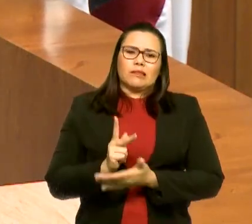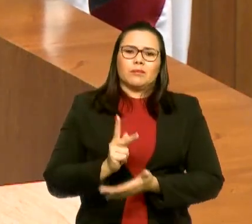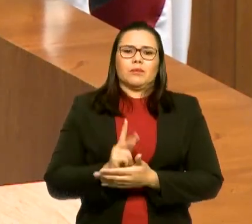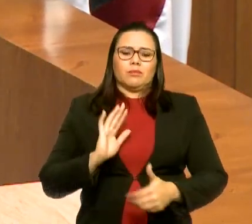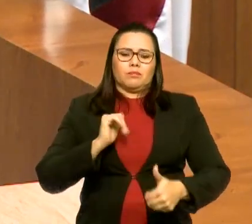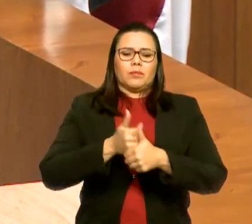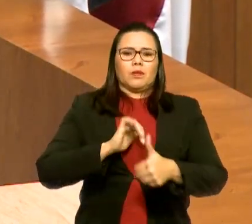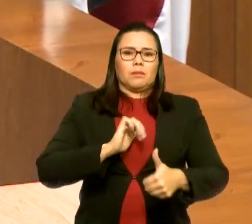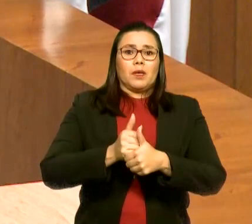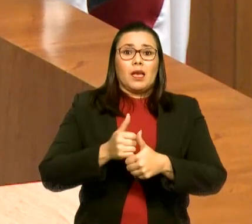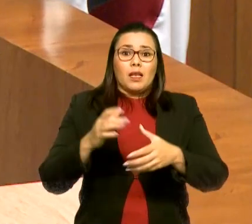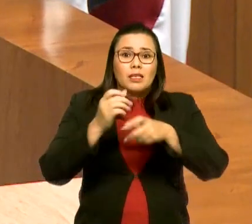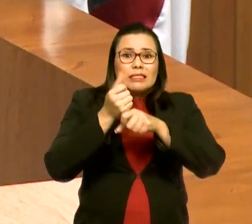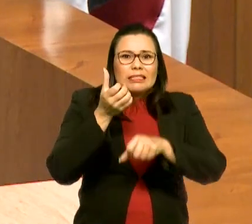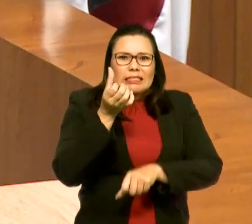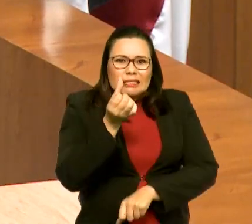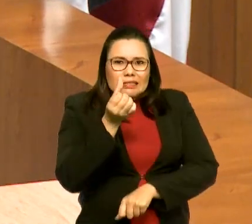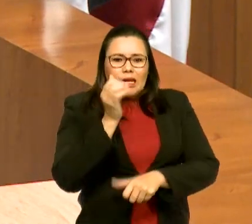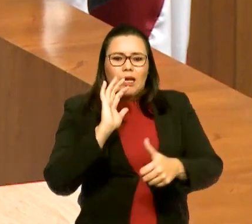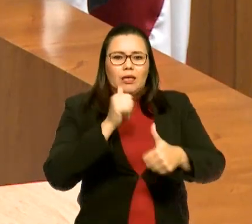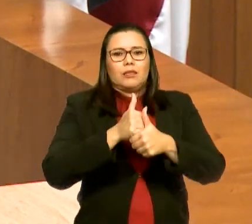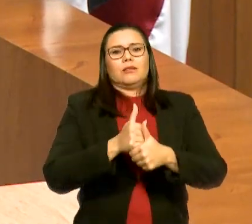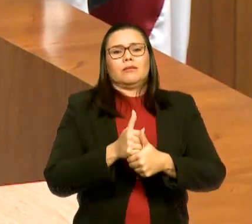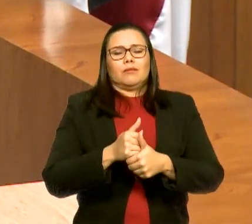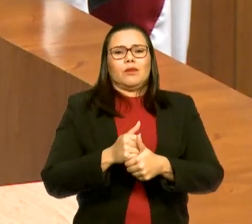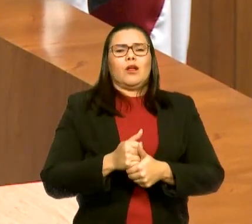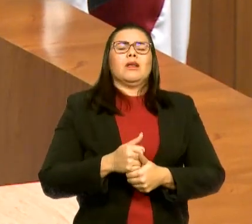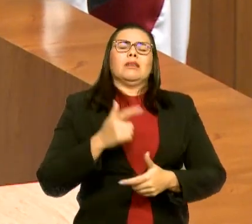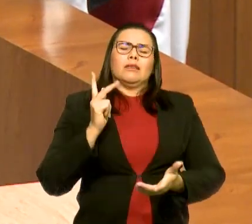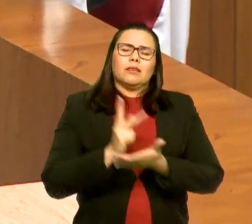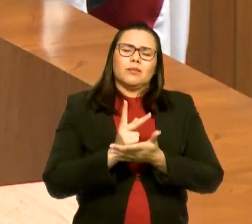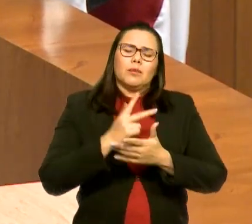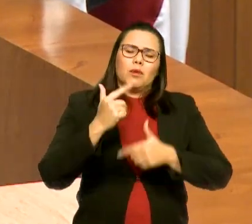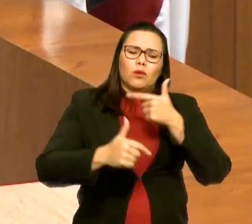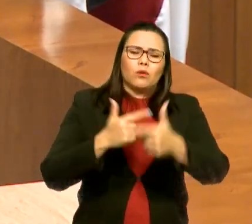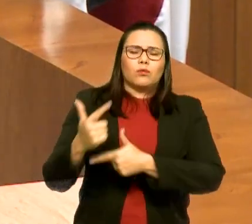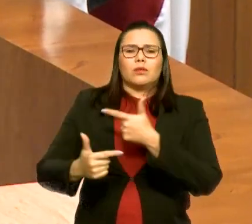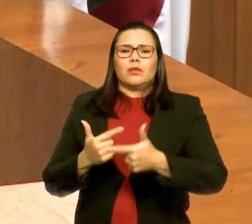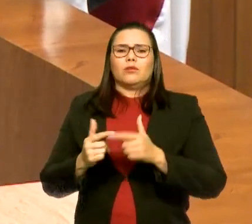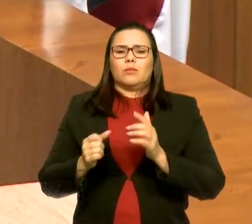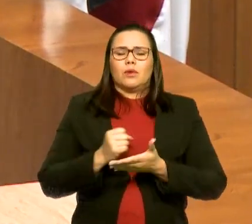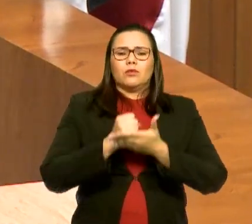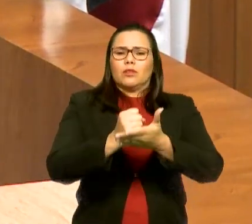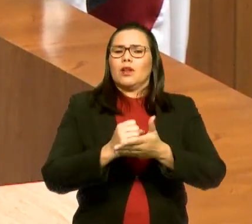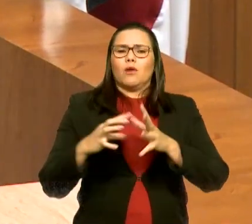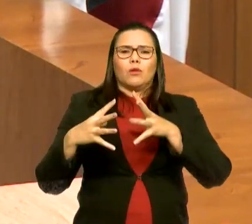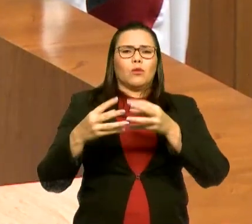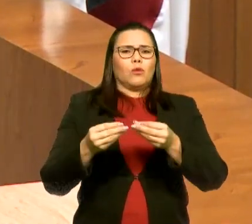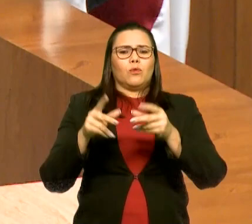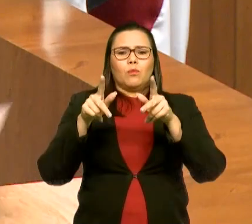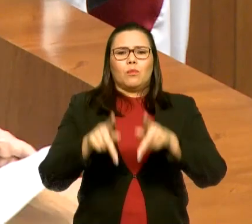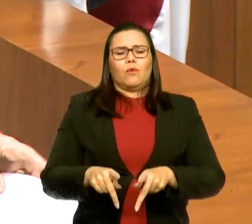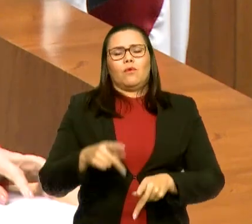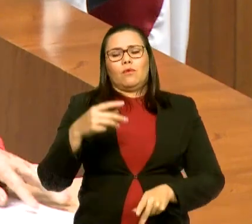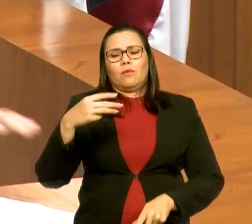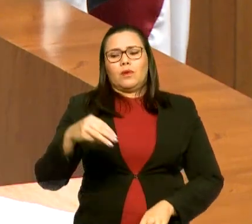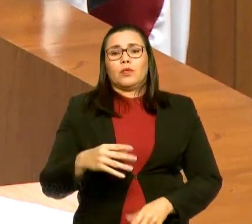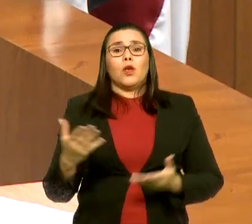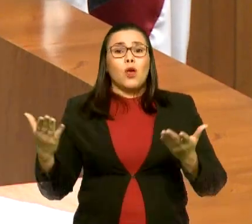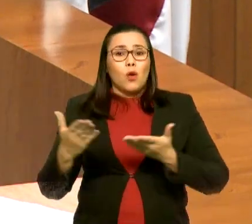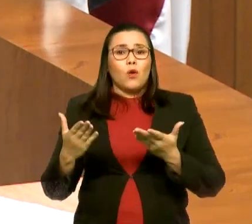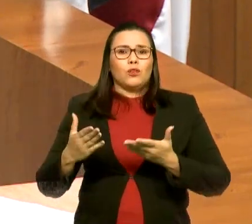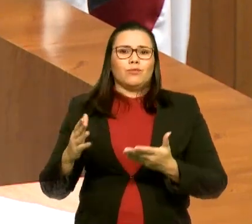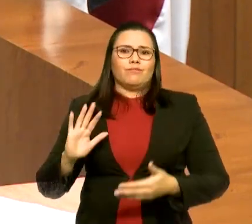tribuna, para defender e lutar por todos os maranhenses. Hoje faz um trabalho exemplar como prefeito de Barra do